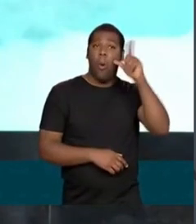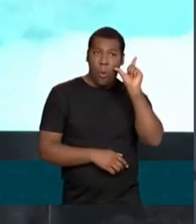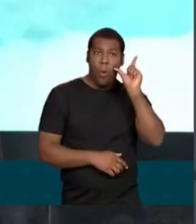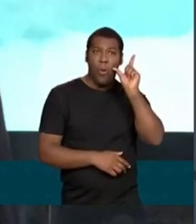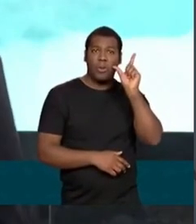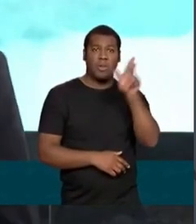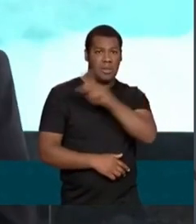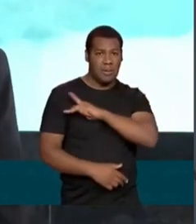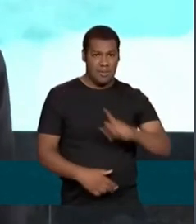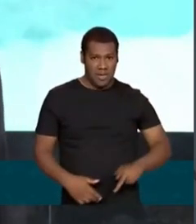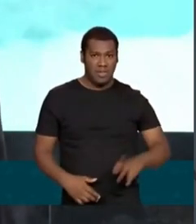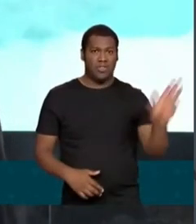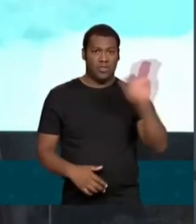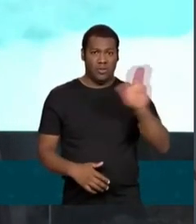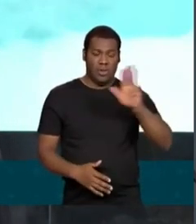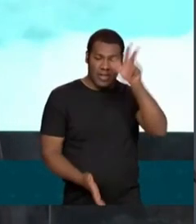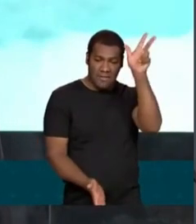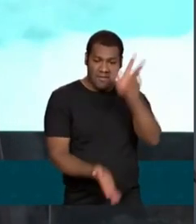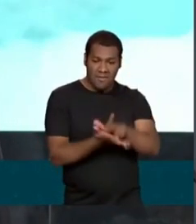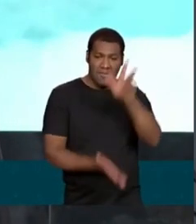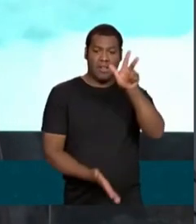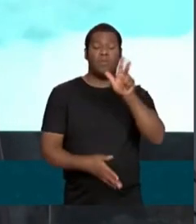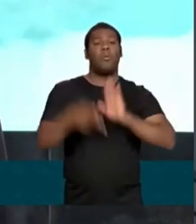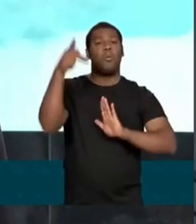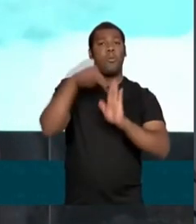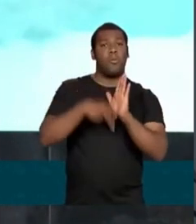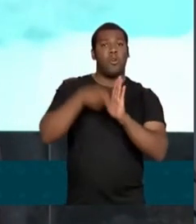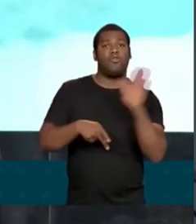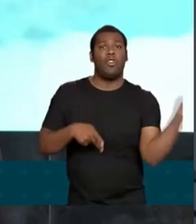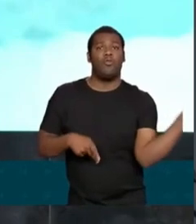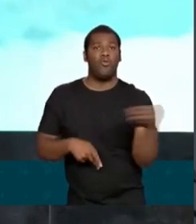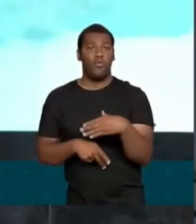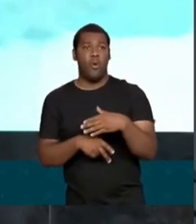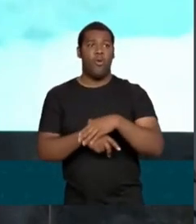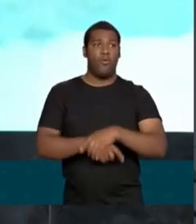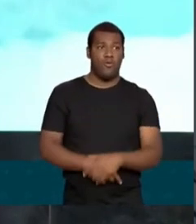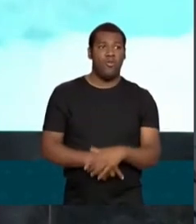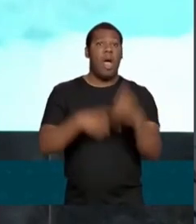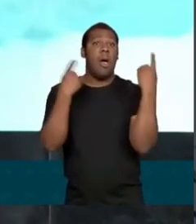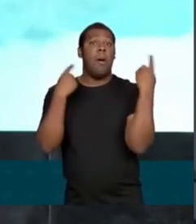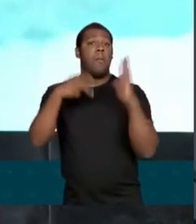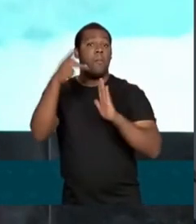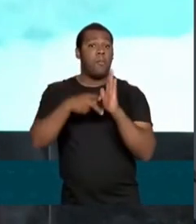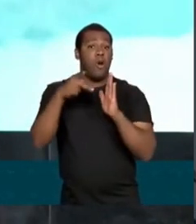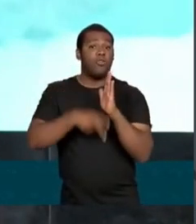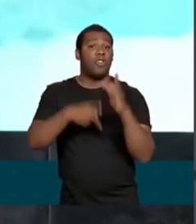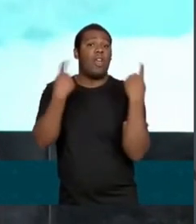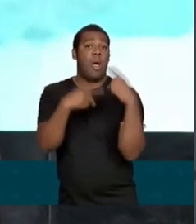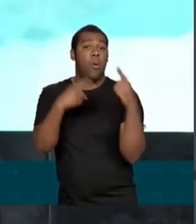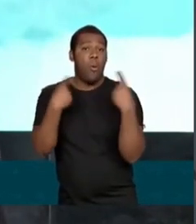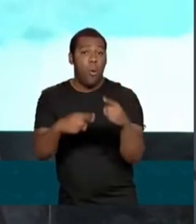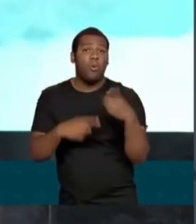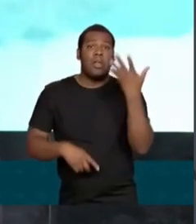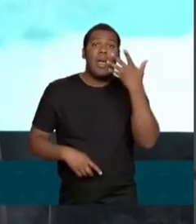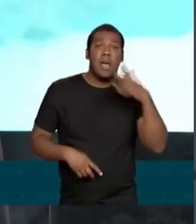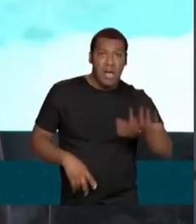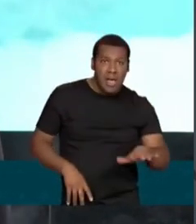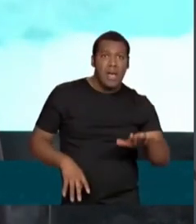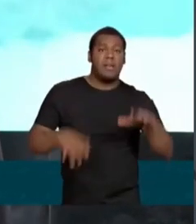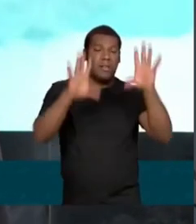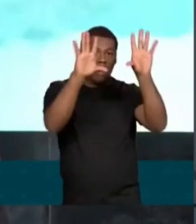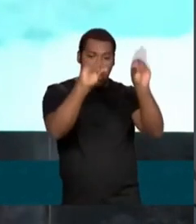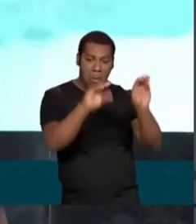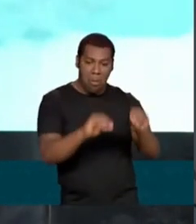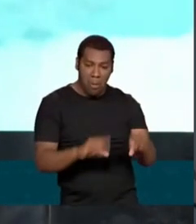hoje um novo programa para combate ao abuso infantil que foi uma reformulação